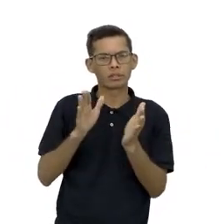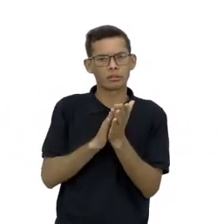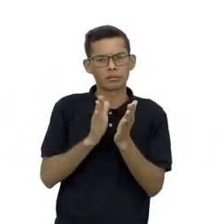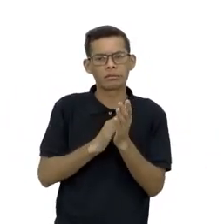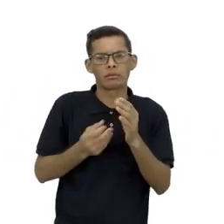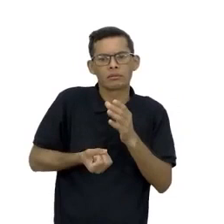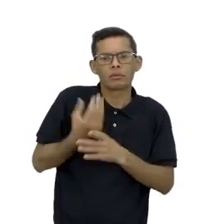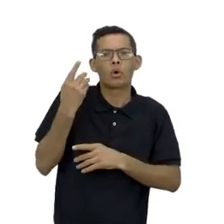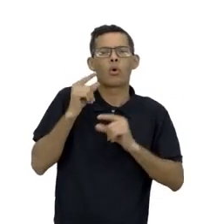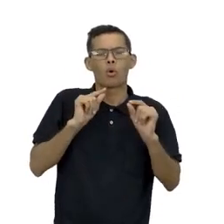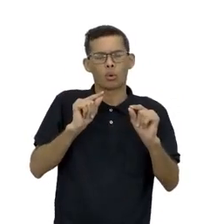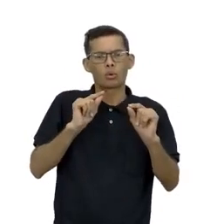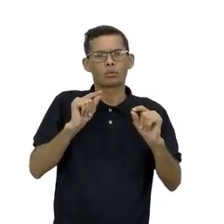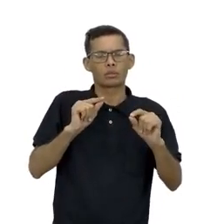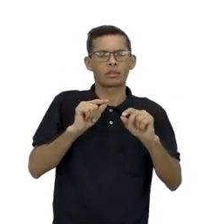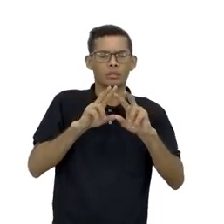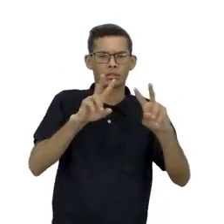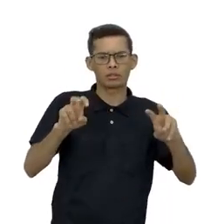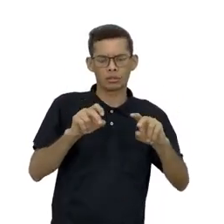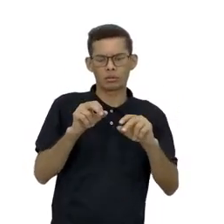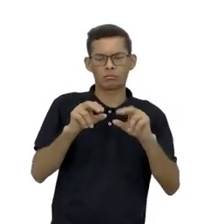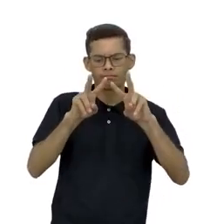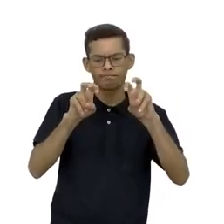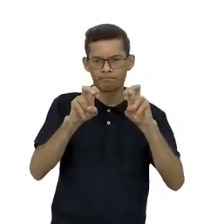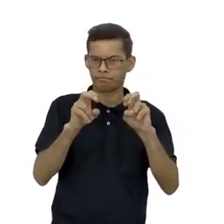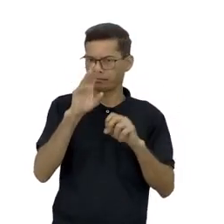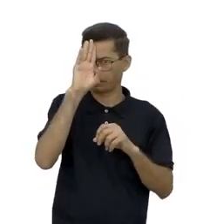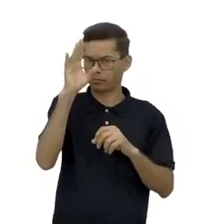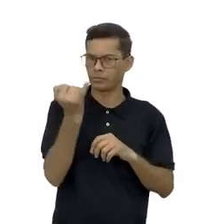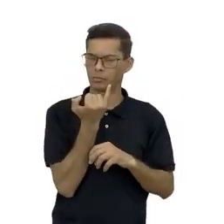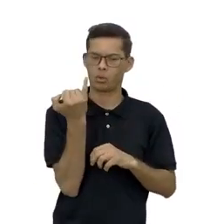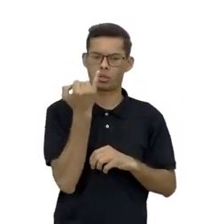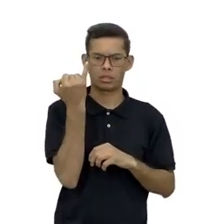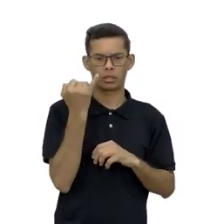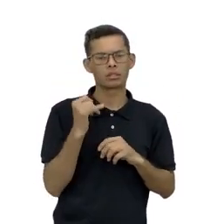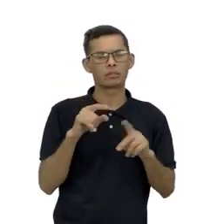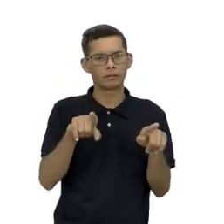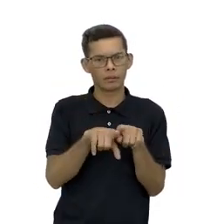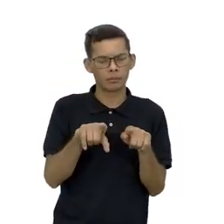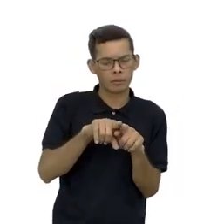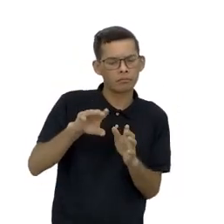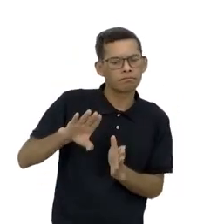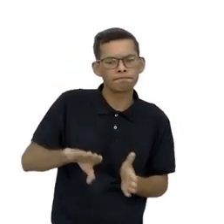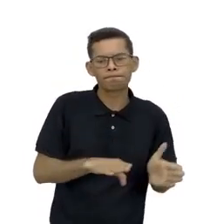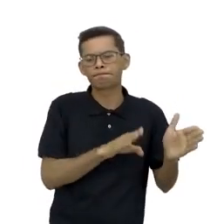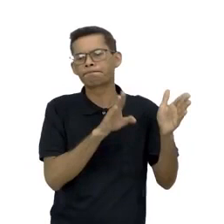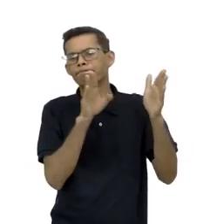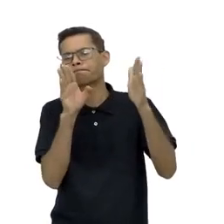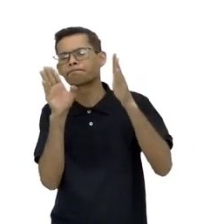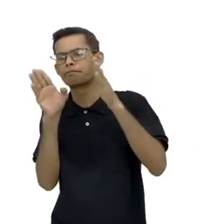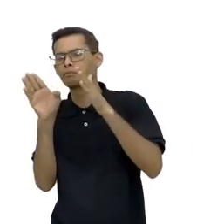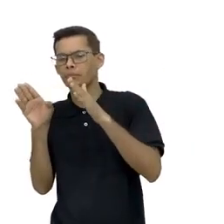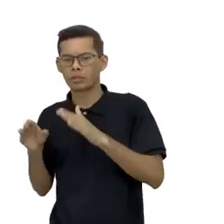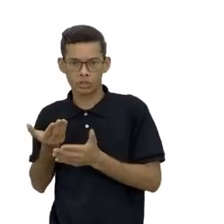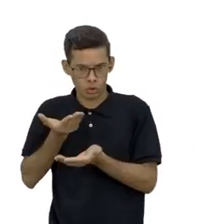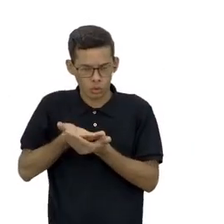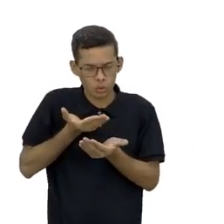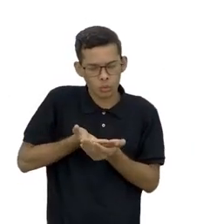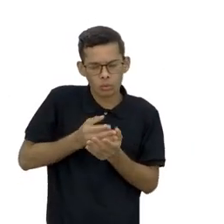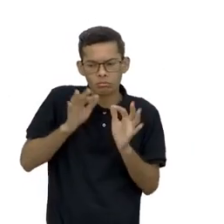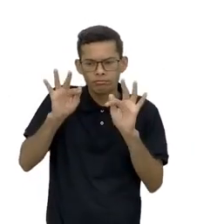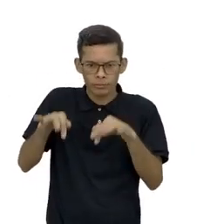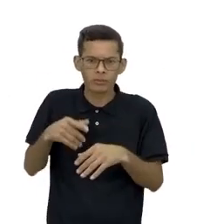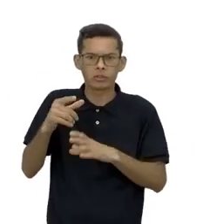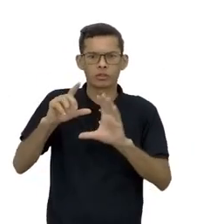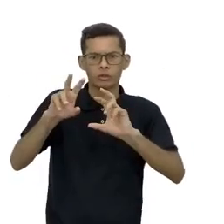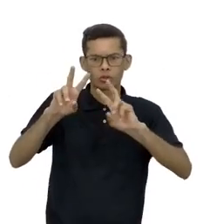reportagens sobre assuntos relevantes, tá? E ao fim do percurso de estudo, como propósito comunicativo,